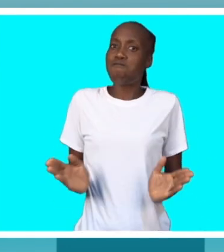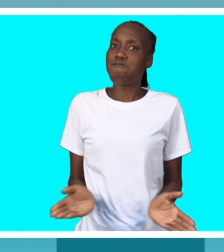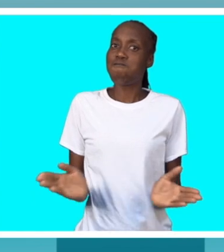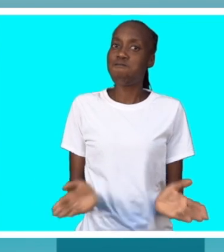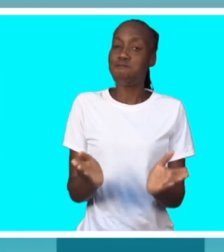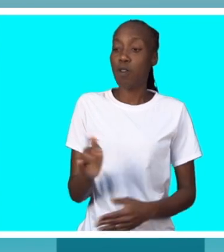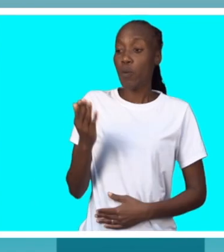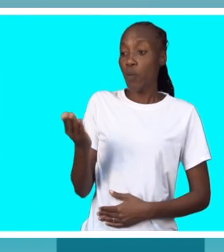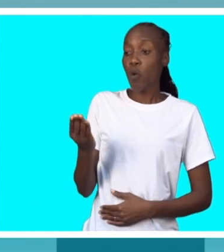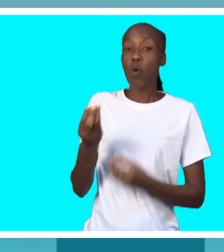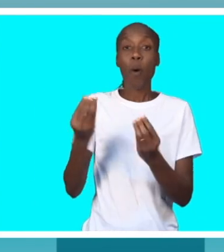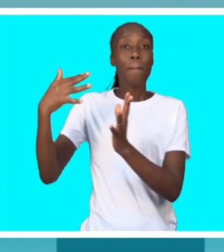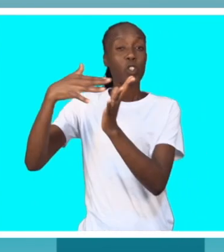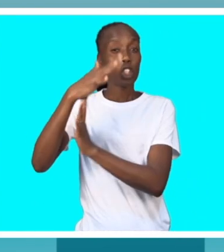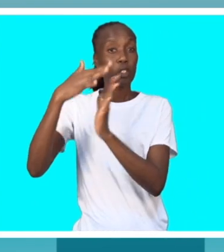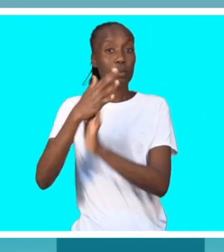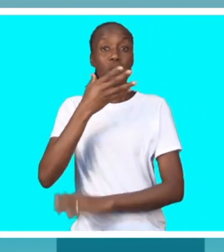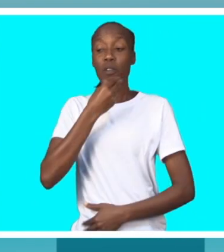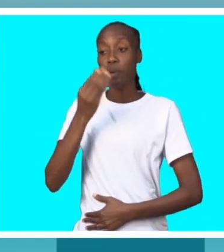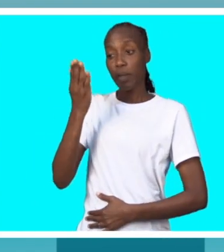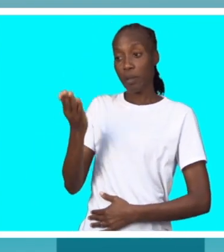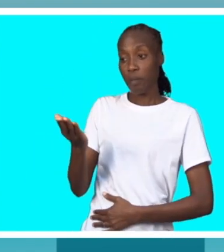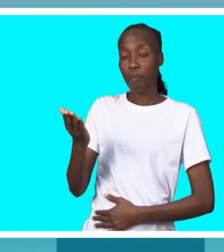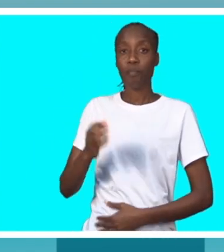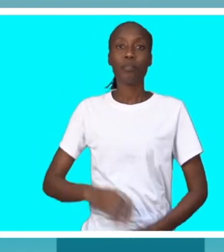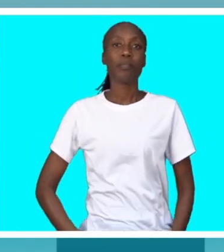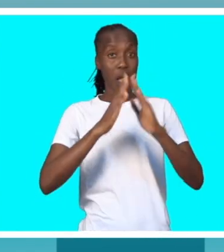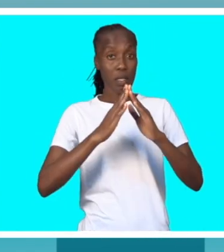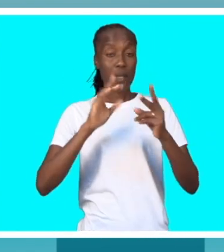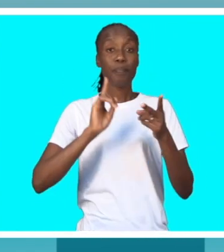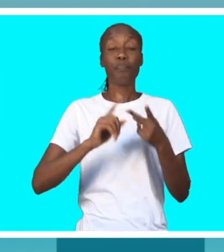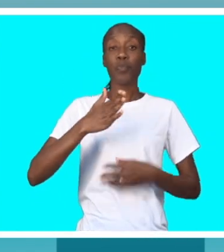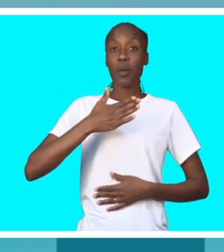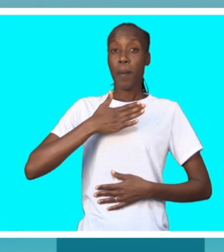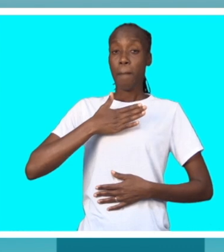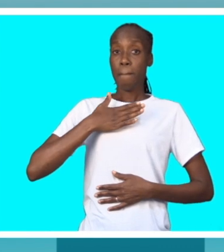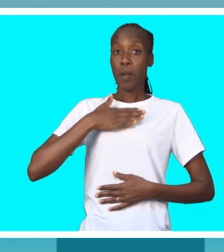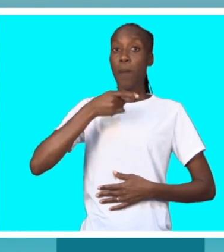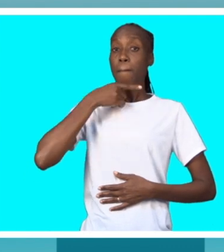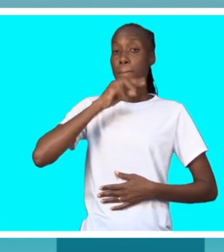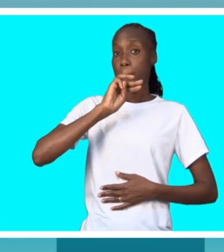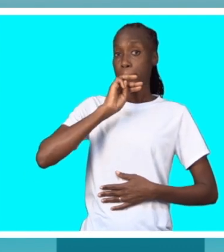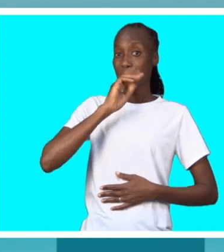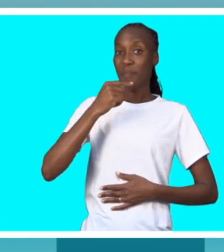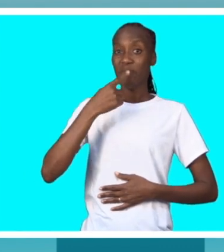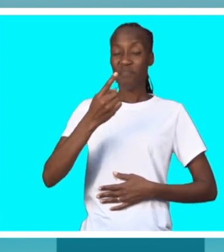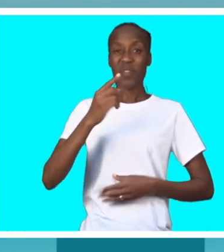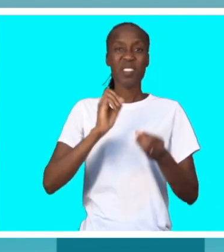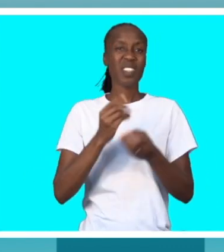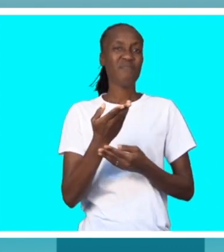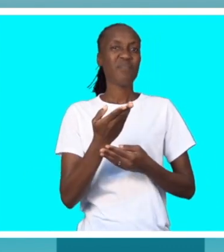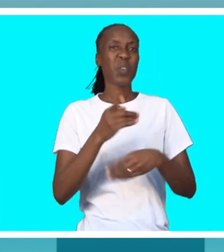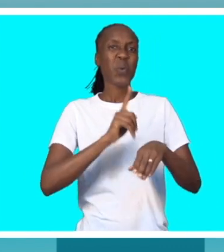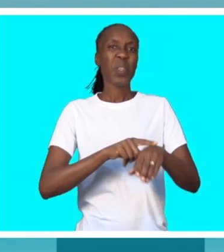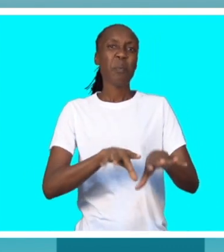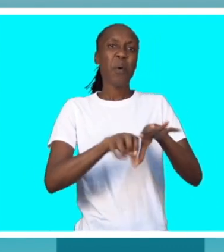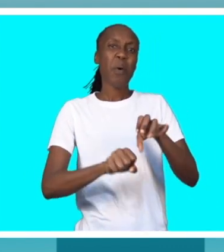na família, tal como explica Mailton Fernando. Os pais diziam que não, estás simplesmente a ocupar